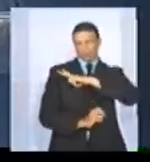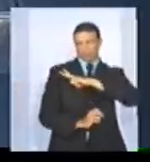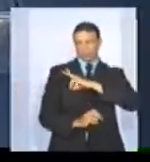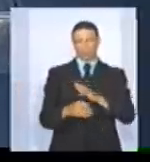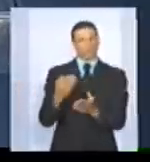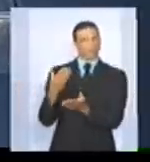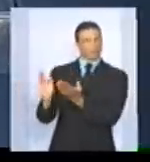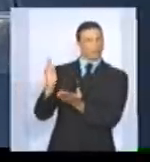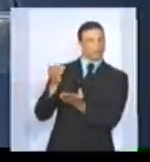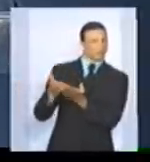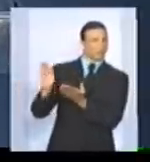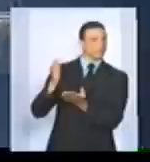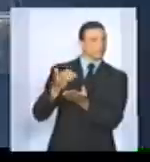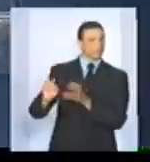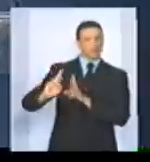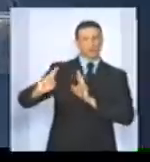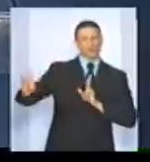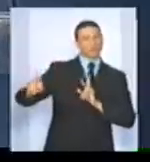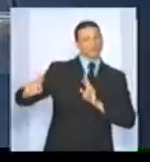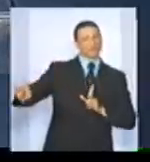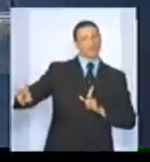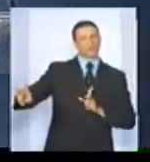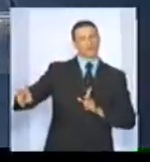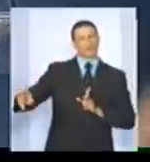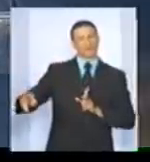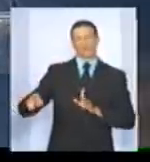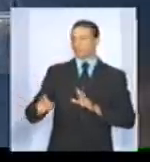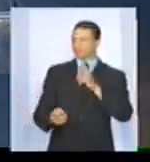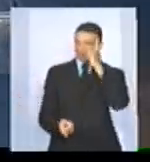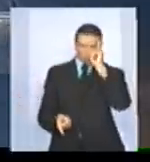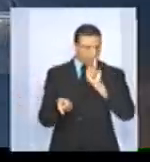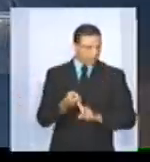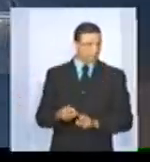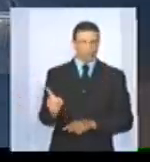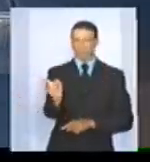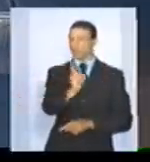esse tipo de relação aí mencionada. Não concordamos com esse